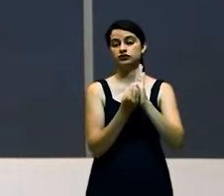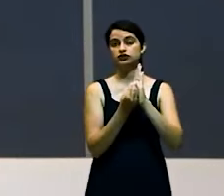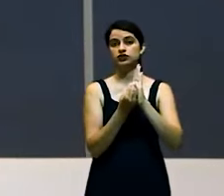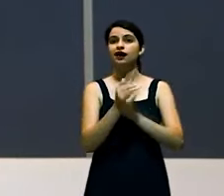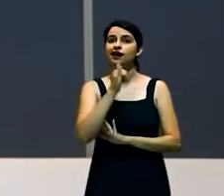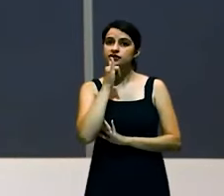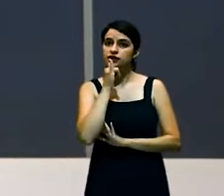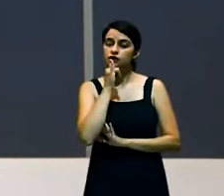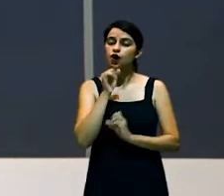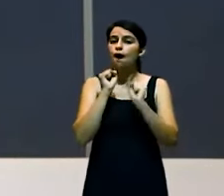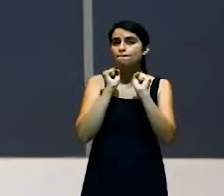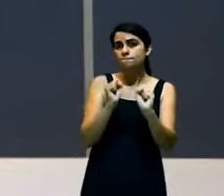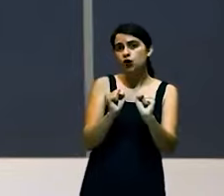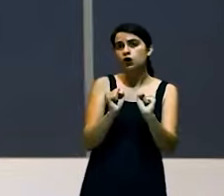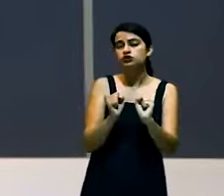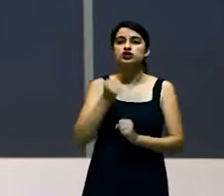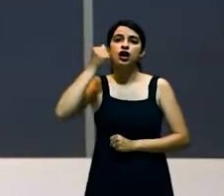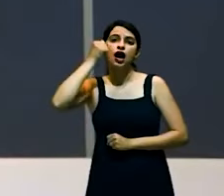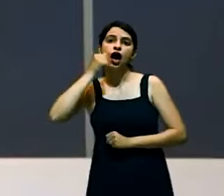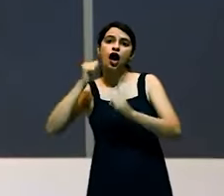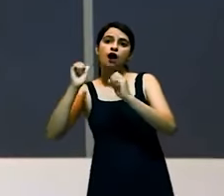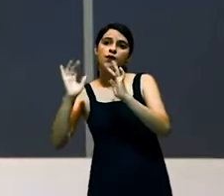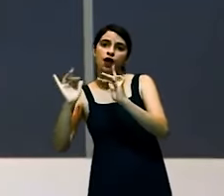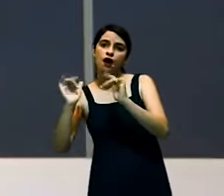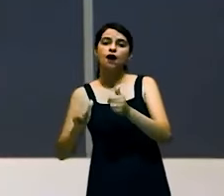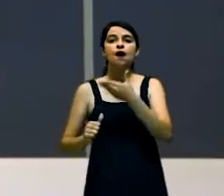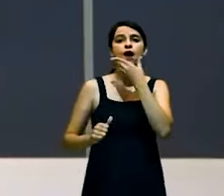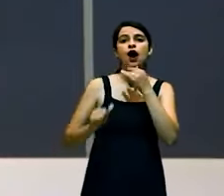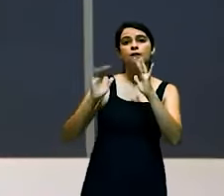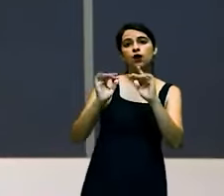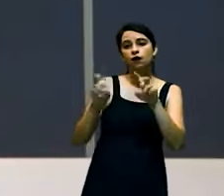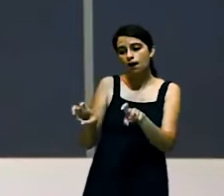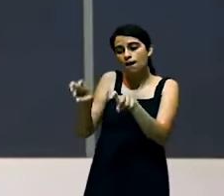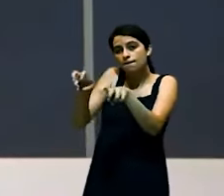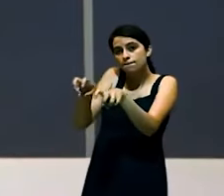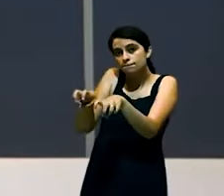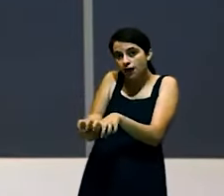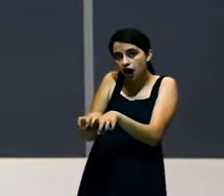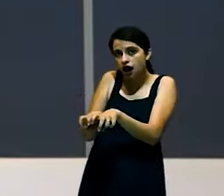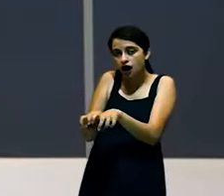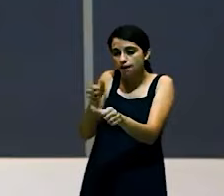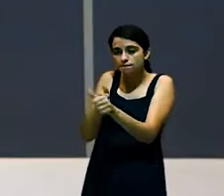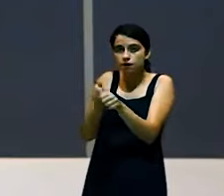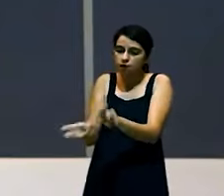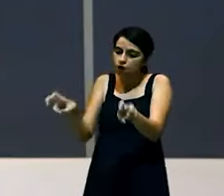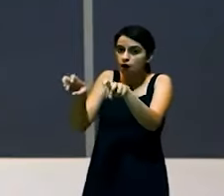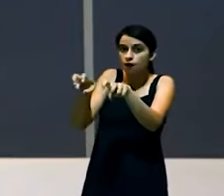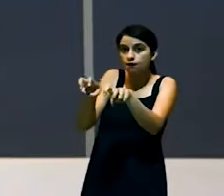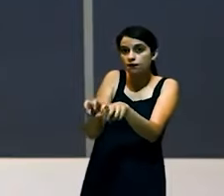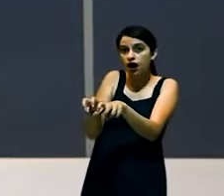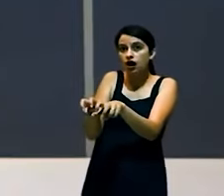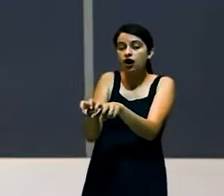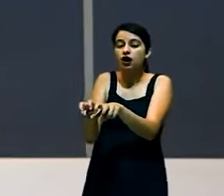lado? O teu pai e a tua mãe vai dizer se pode. Porque se você senta do lado da